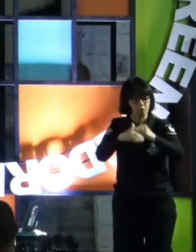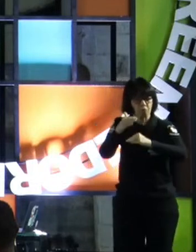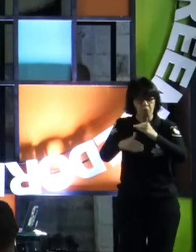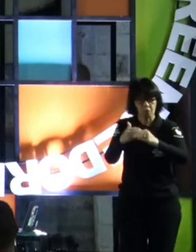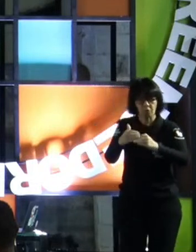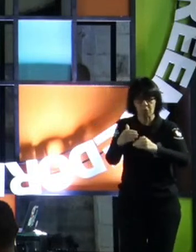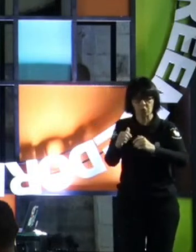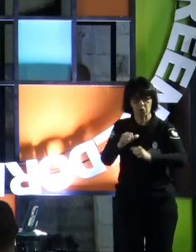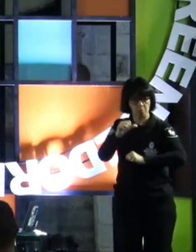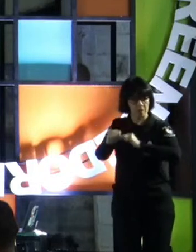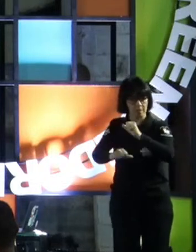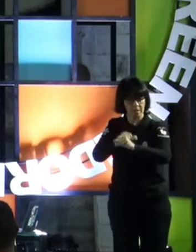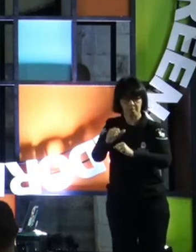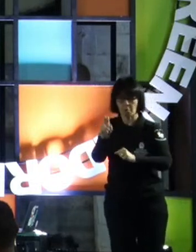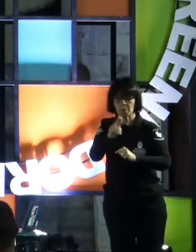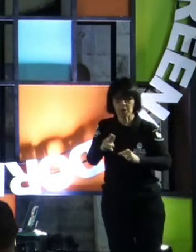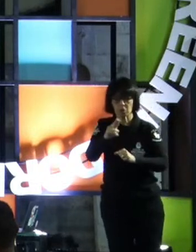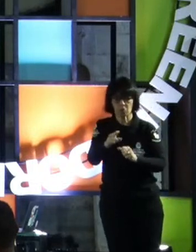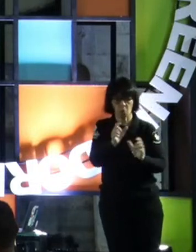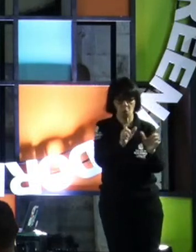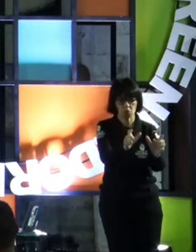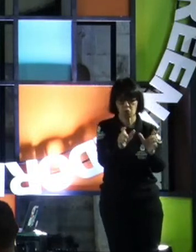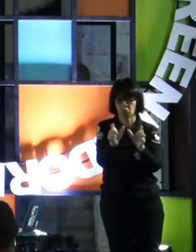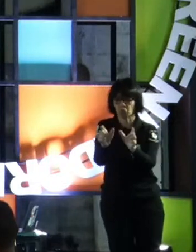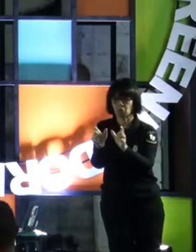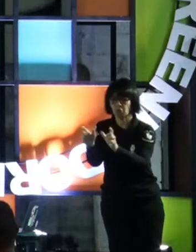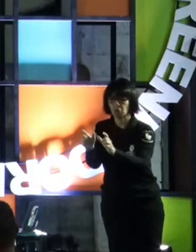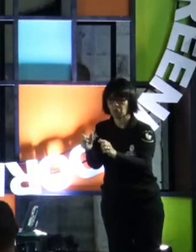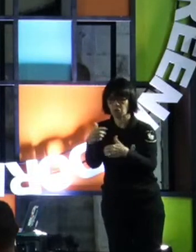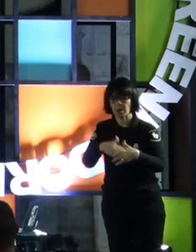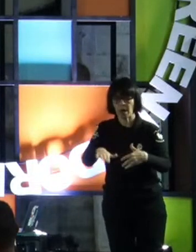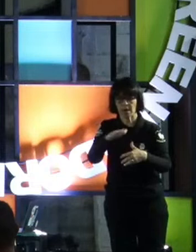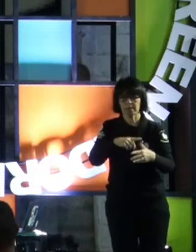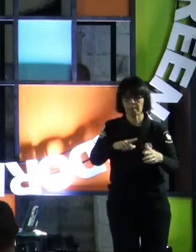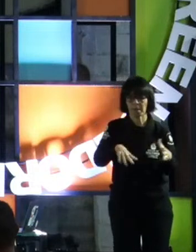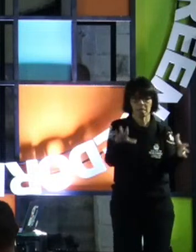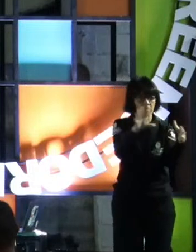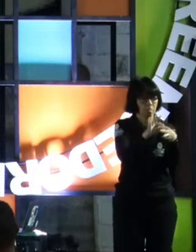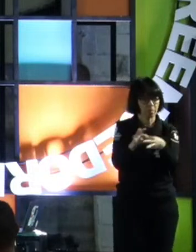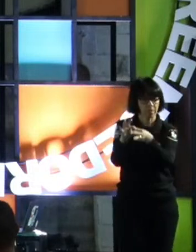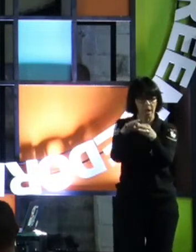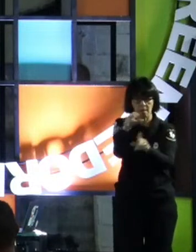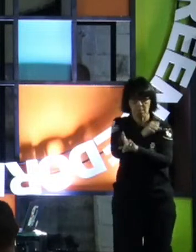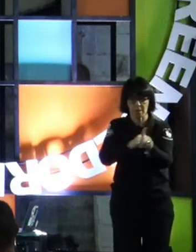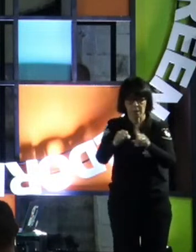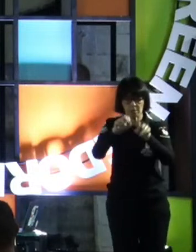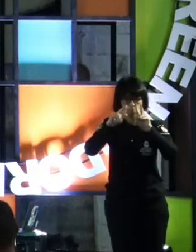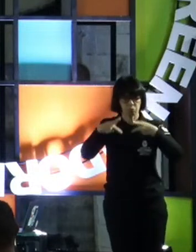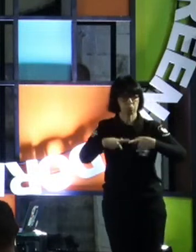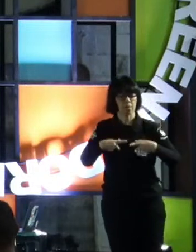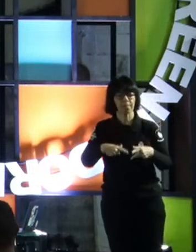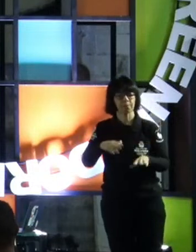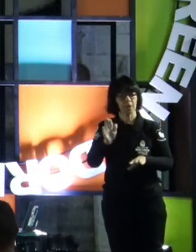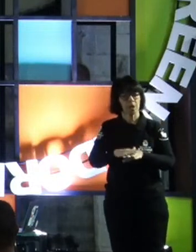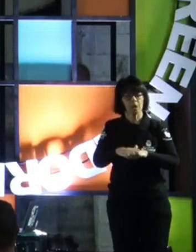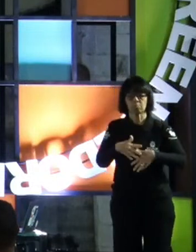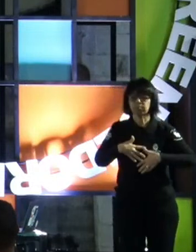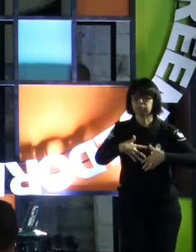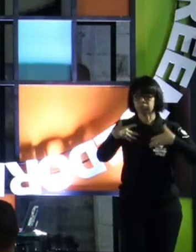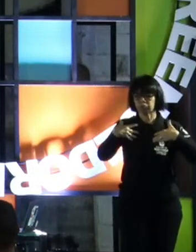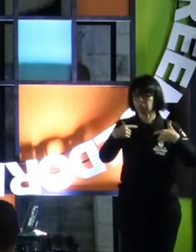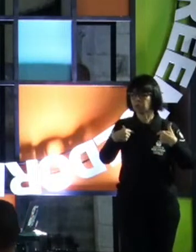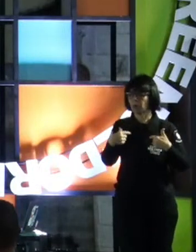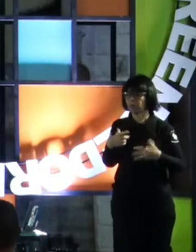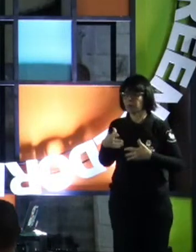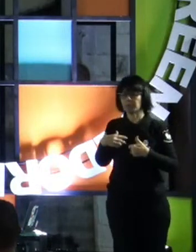uma redefinição do uso das cidades, de uma redefinição das relações sociais e humanas. Eu sou muito otimista e dentro do meu